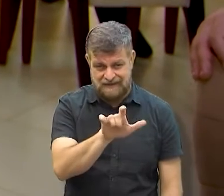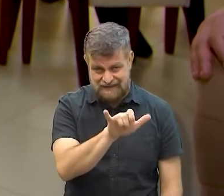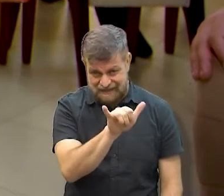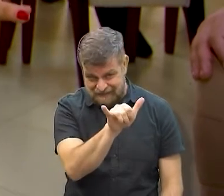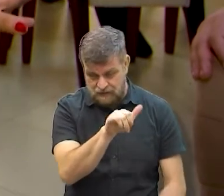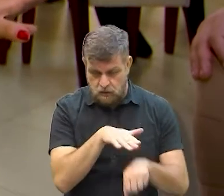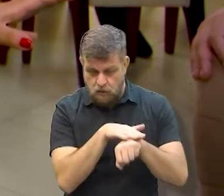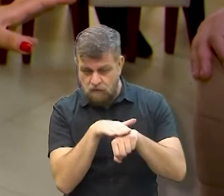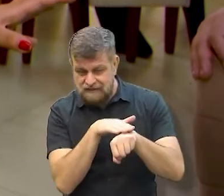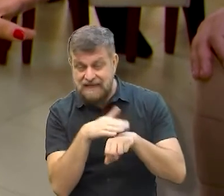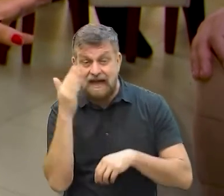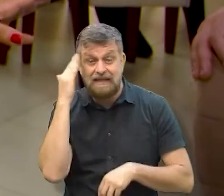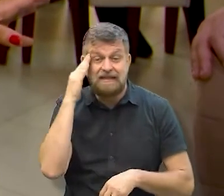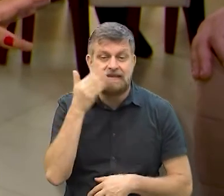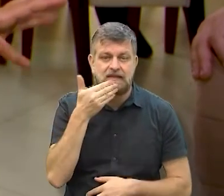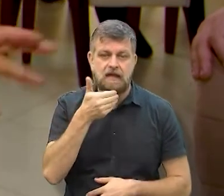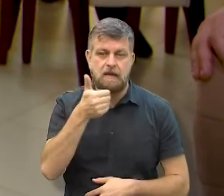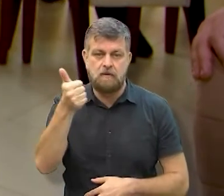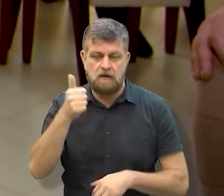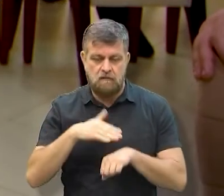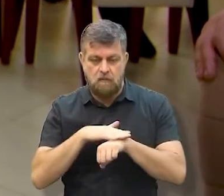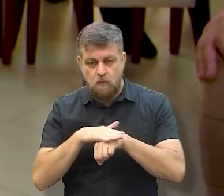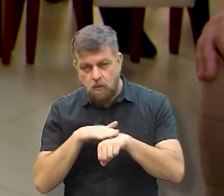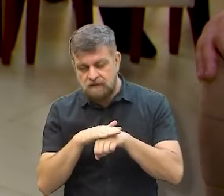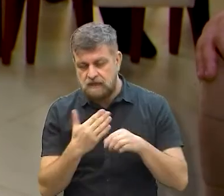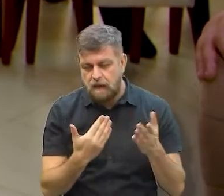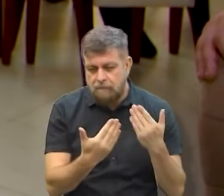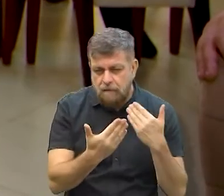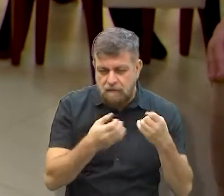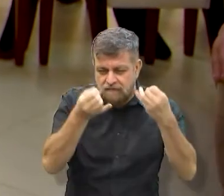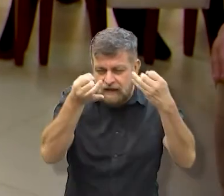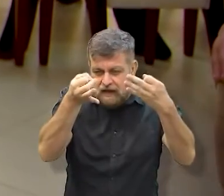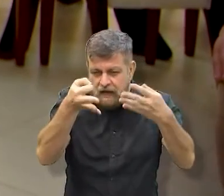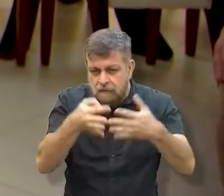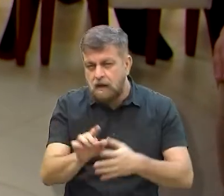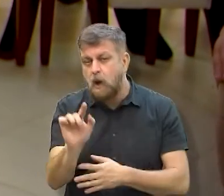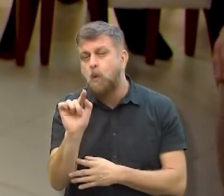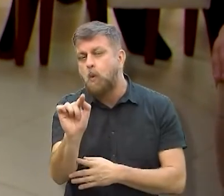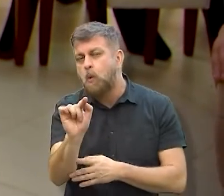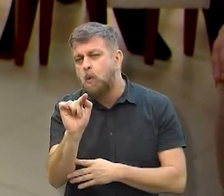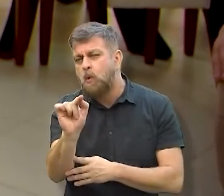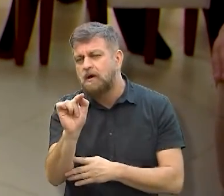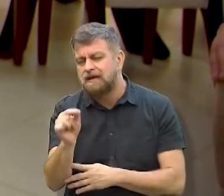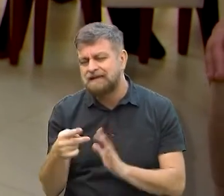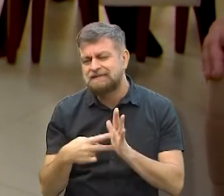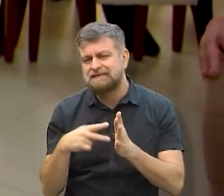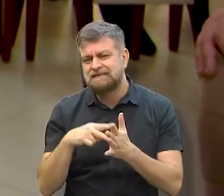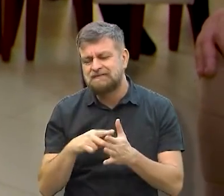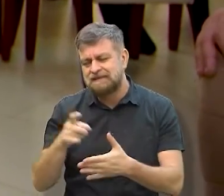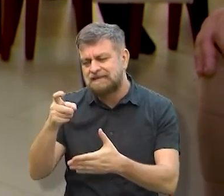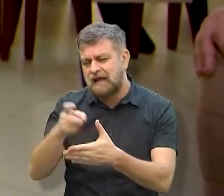para entender melhor o que é isso, e ele vai conversar agora com Na Ponta do Lápis, justamente falando o que é